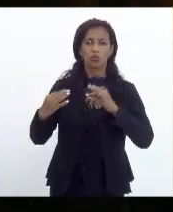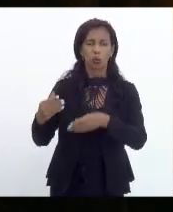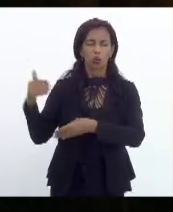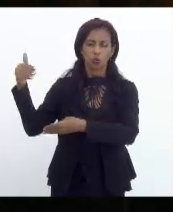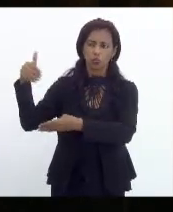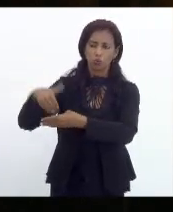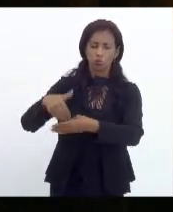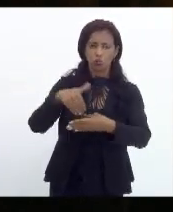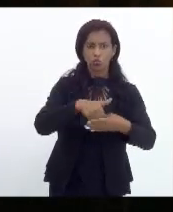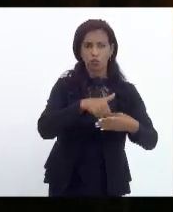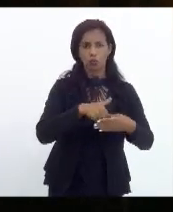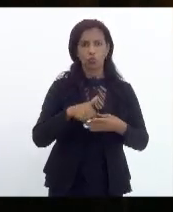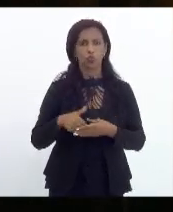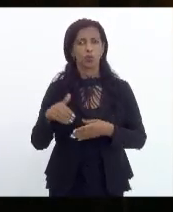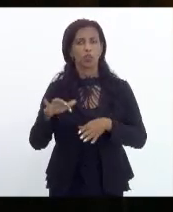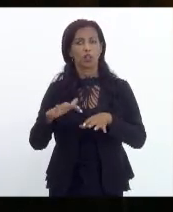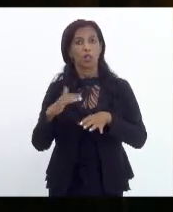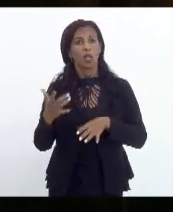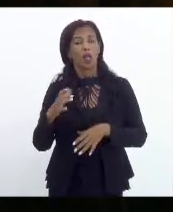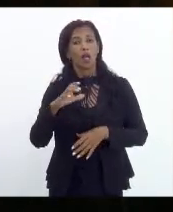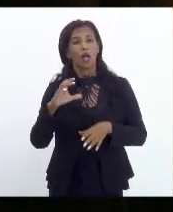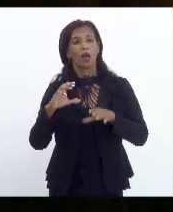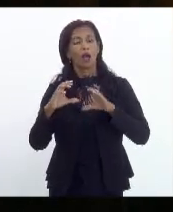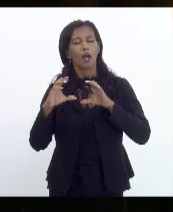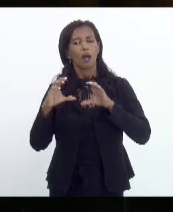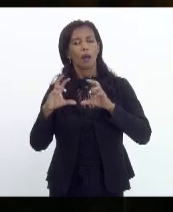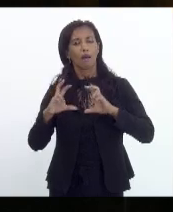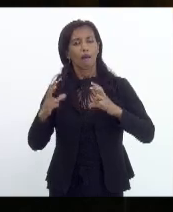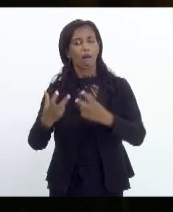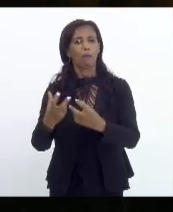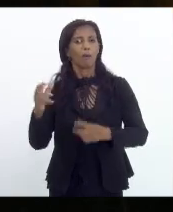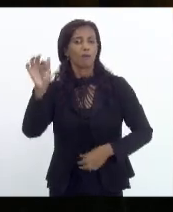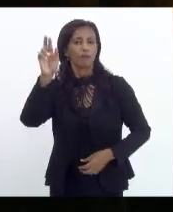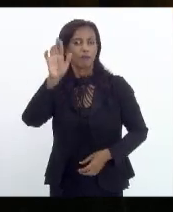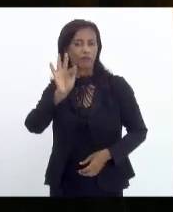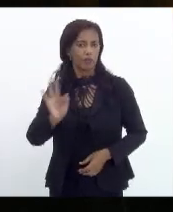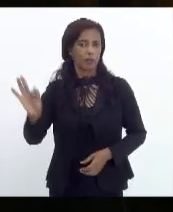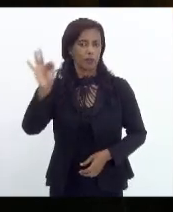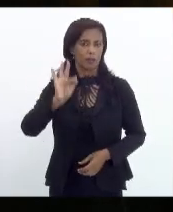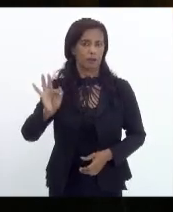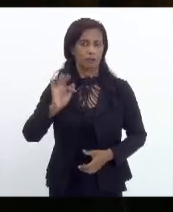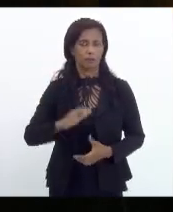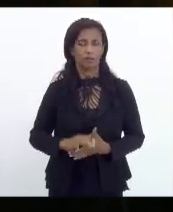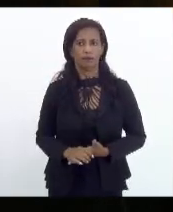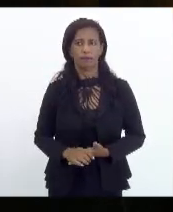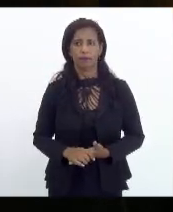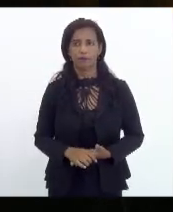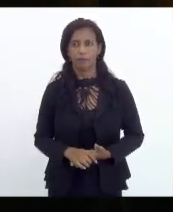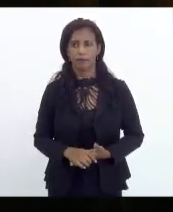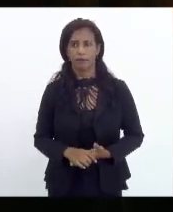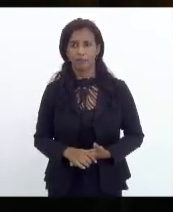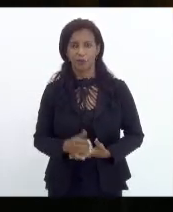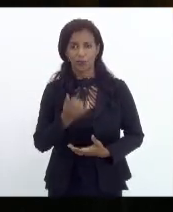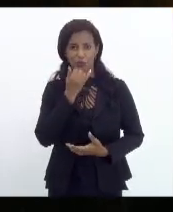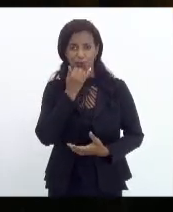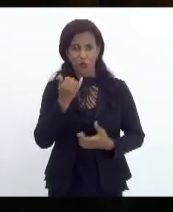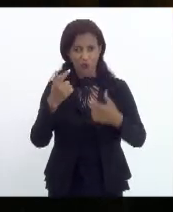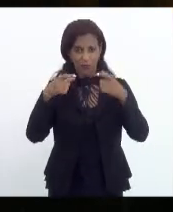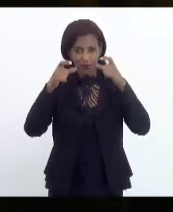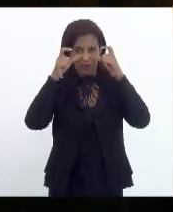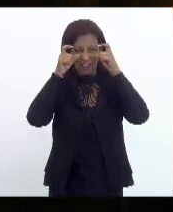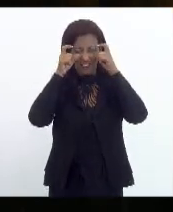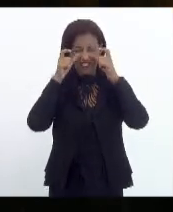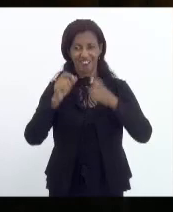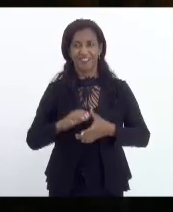e à Câmara Federal então aqui eu vou colocar o óculos